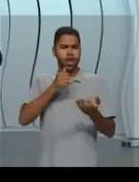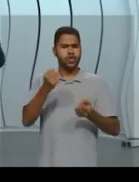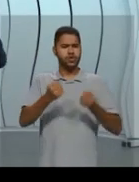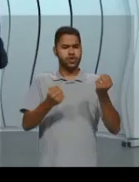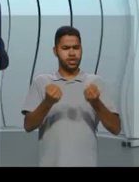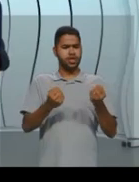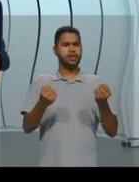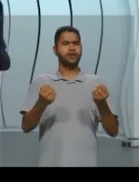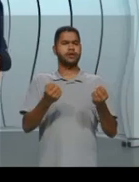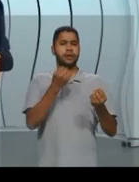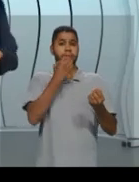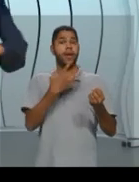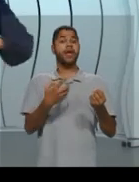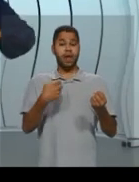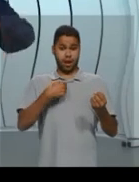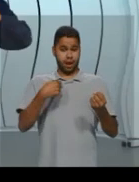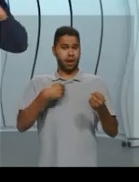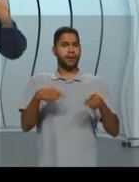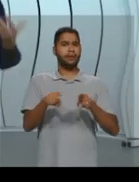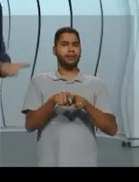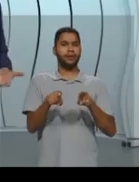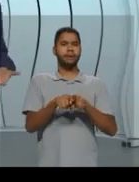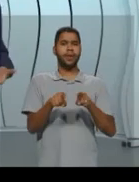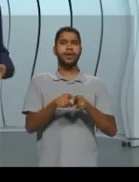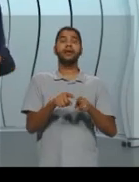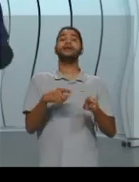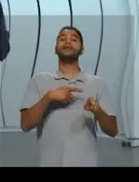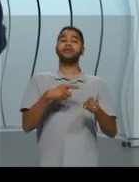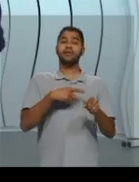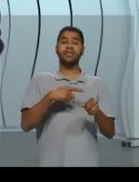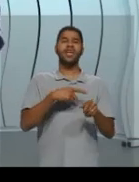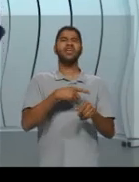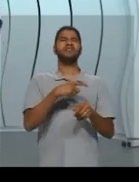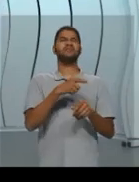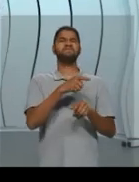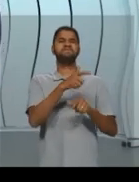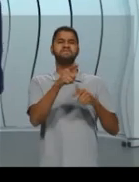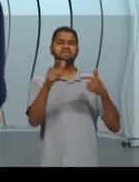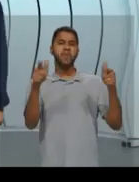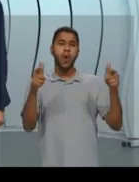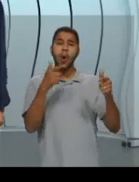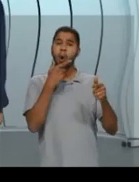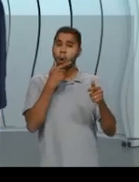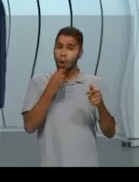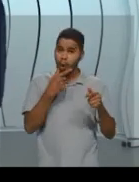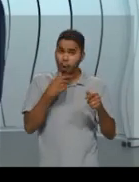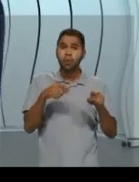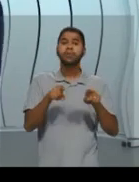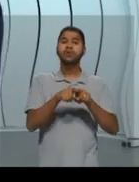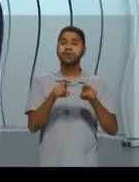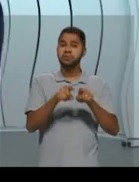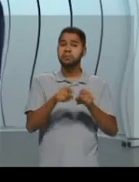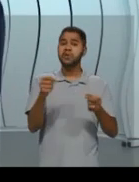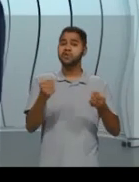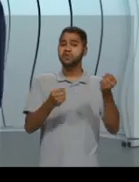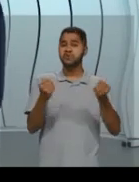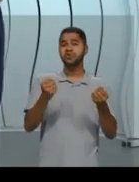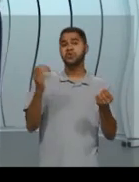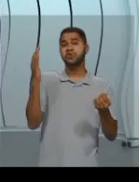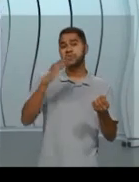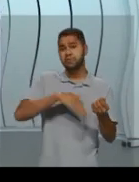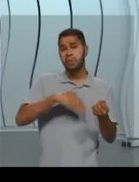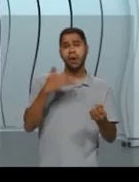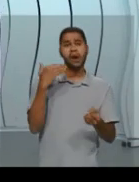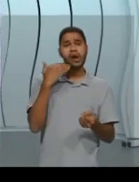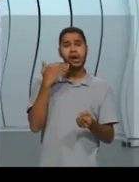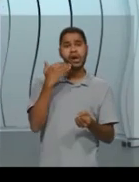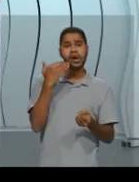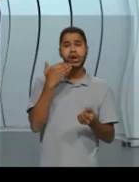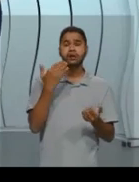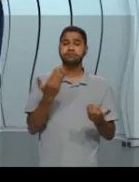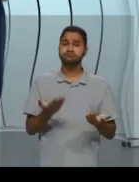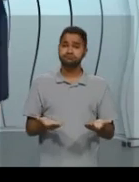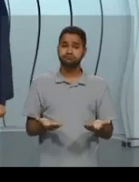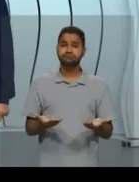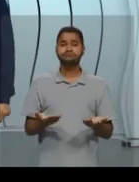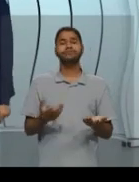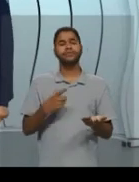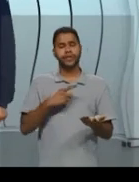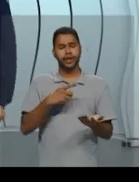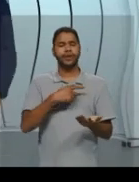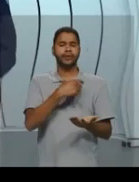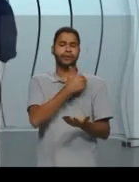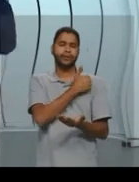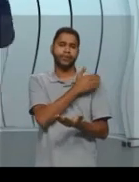também vários homens, muitos homens, que dirigem muito mal, né? Então, aqui tem um preconceito, tá? Mas